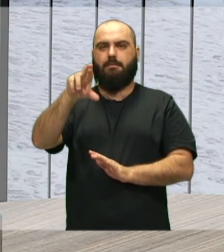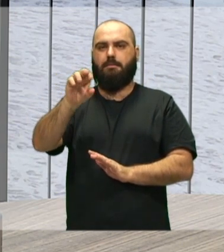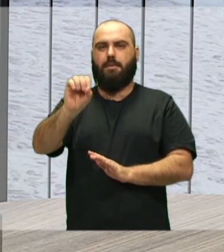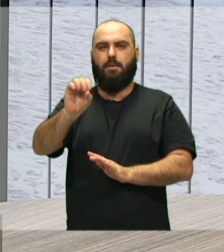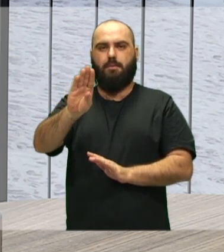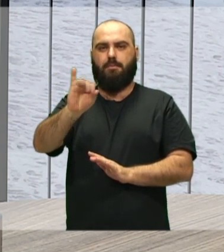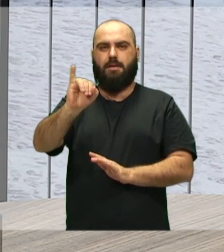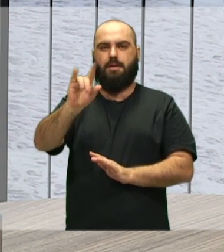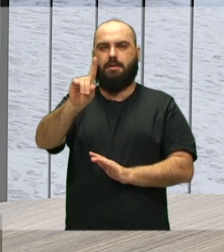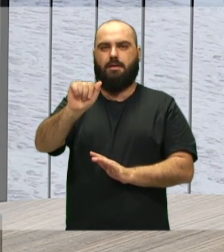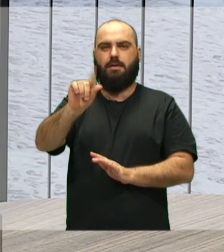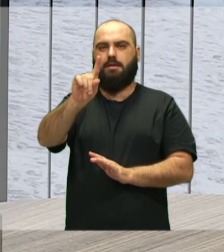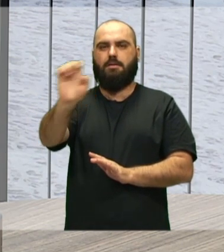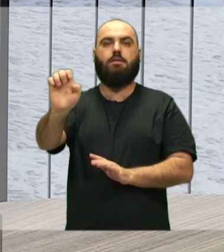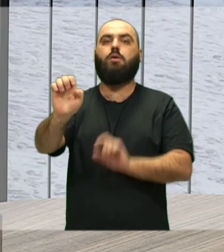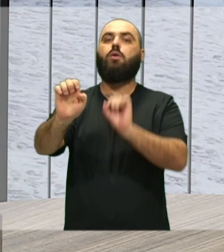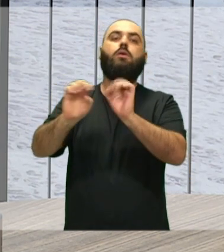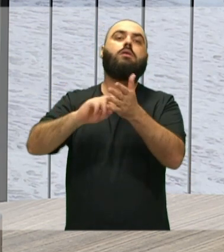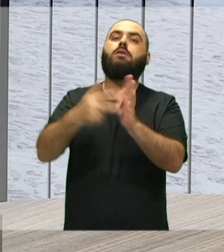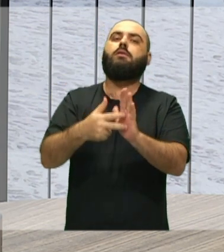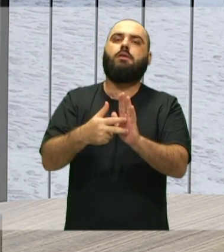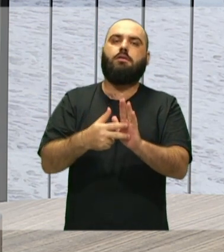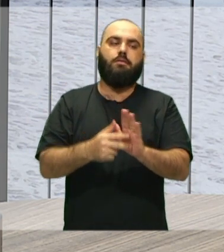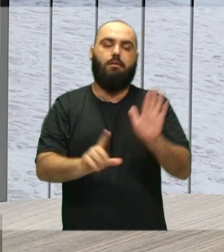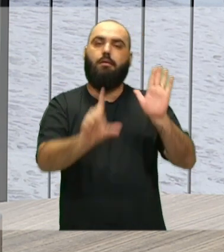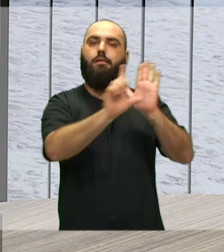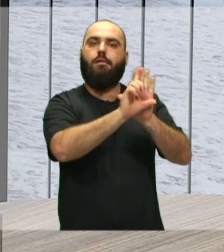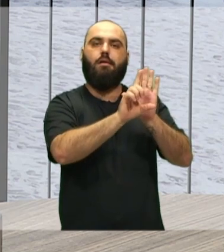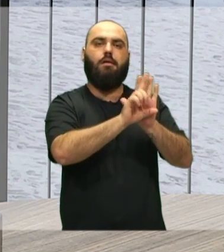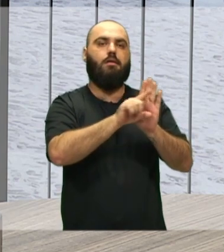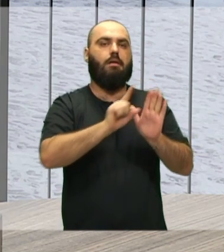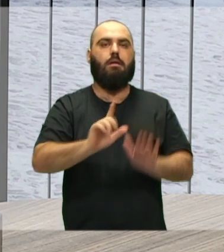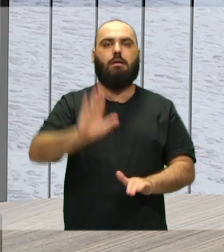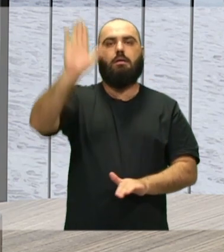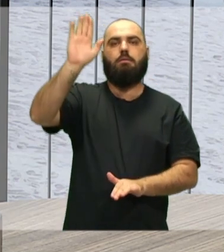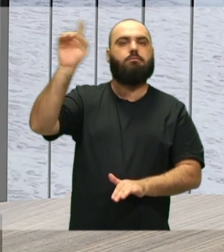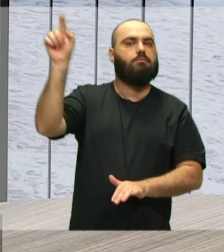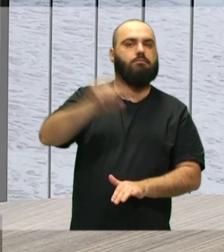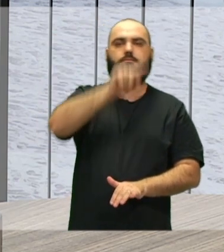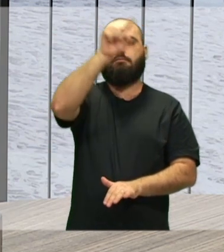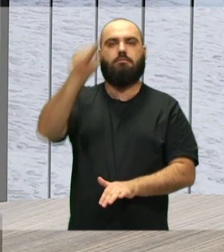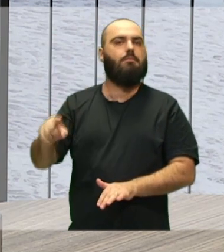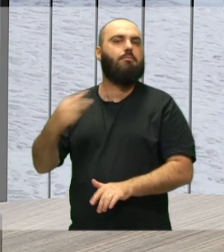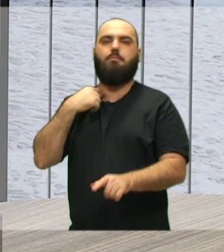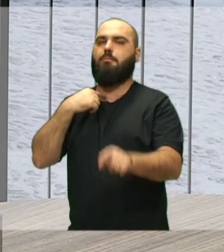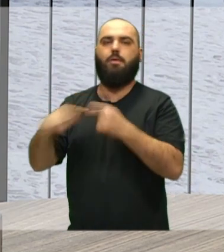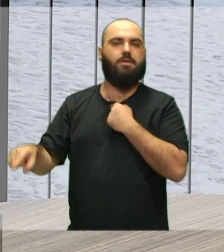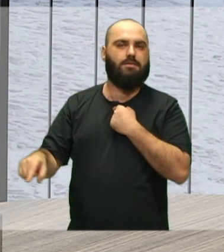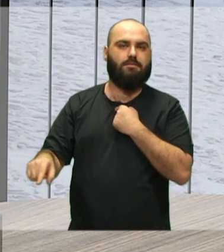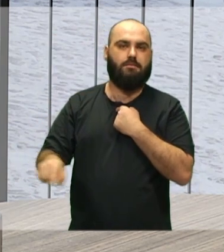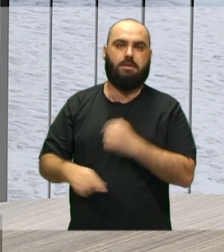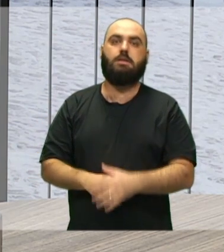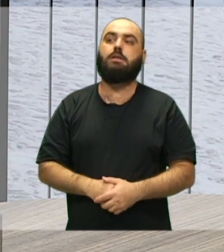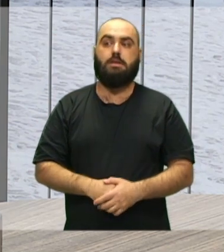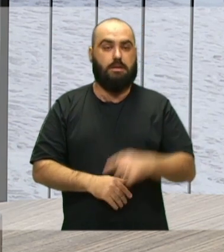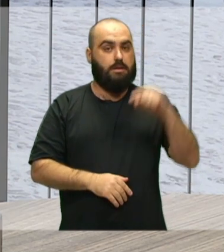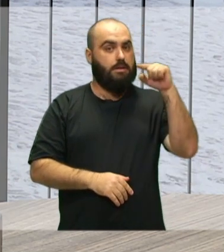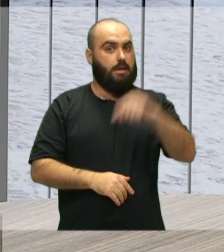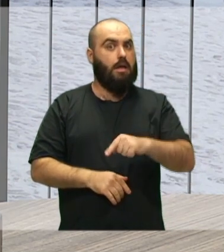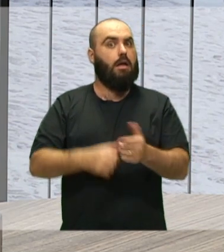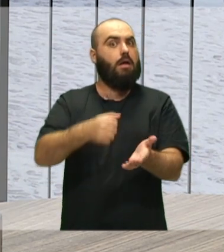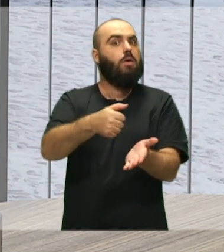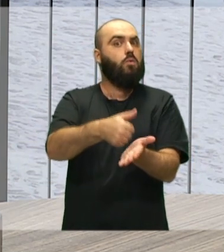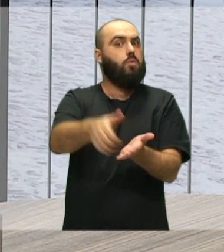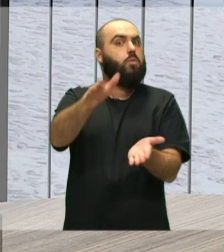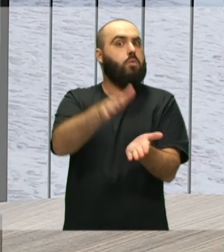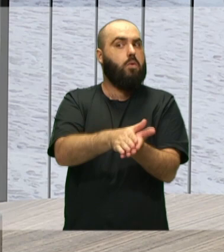severas, né? A lei de improbidade administrativa, de fato, o gestor, o servidor, né? E até um particular também pode